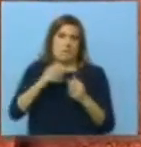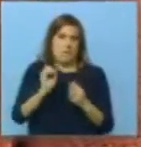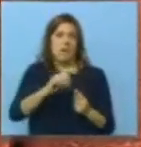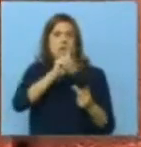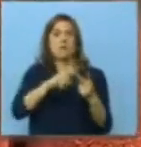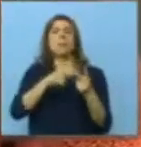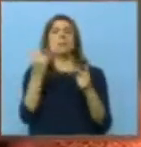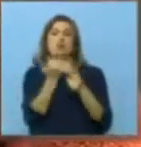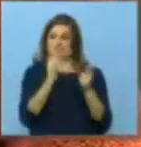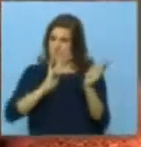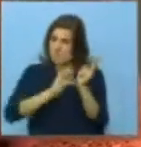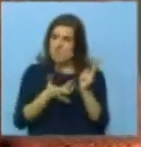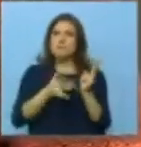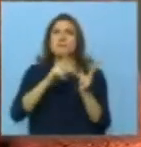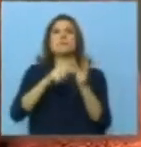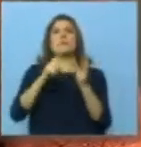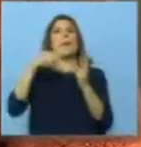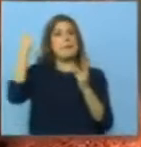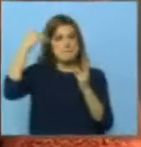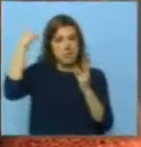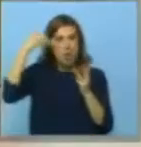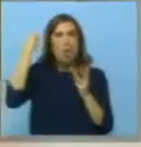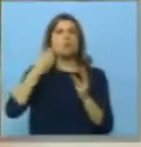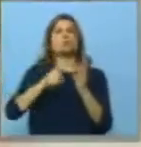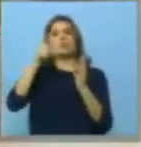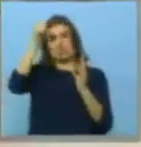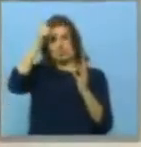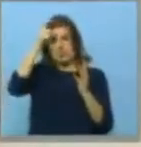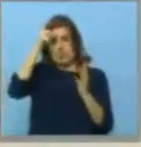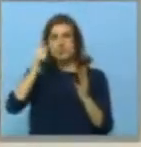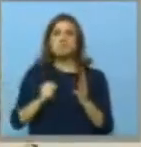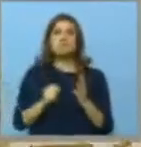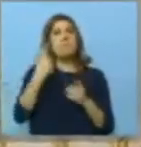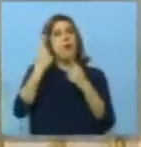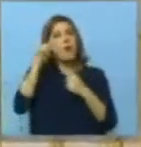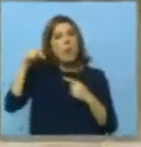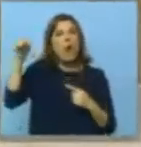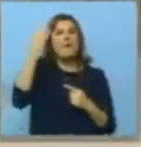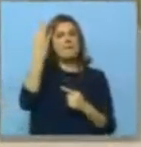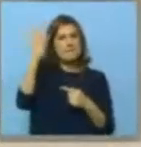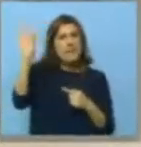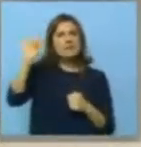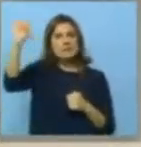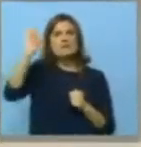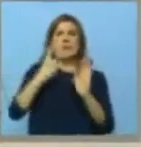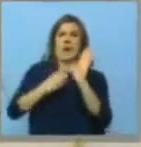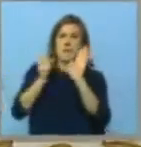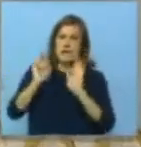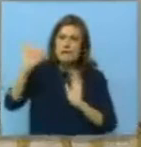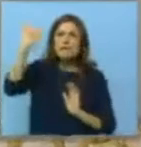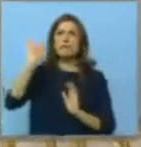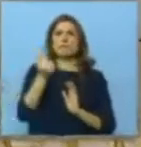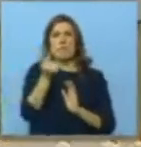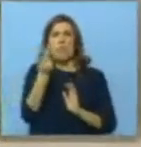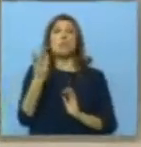do Brasil, Marrocos, Turquia, alguns da França, dos Estados Unidos.